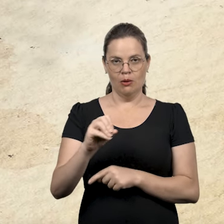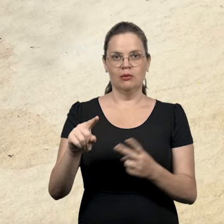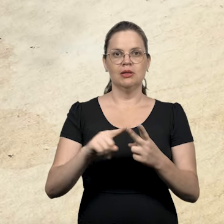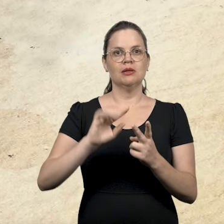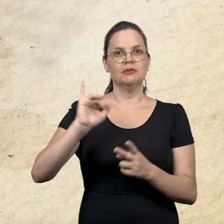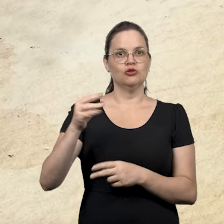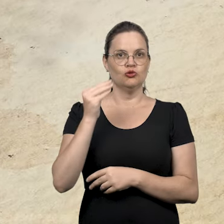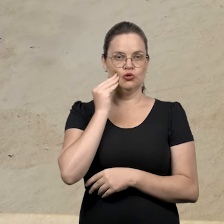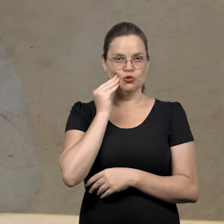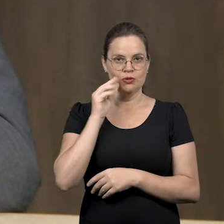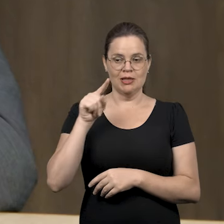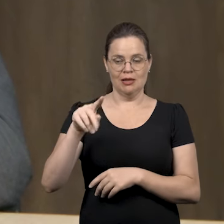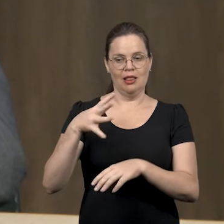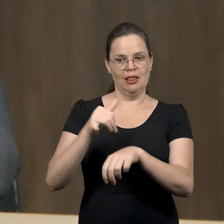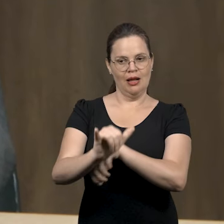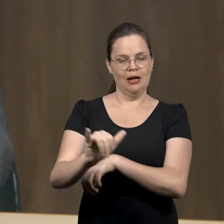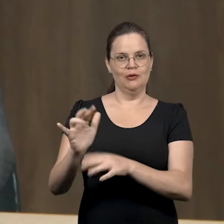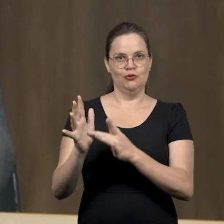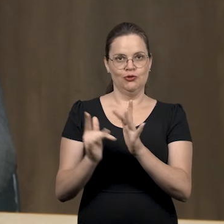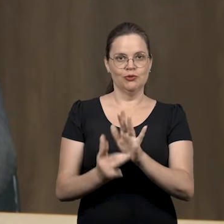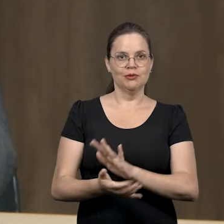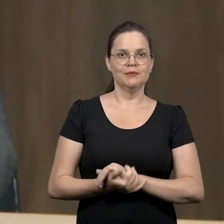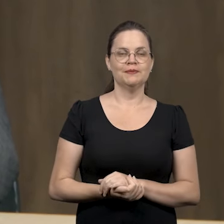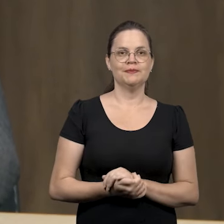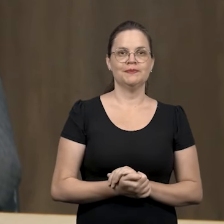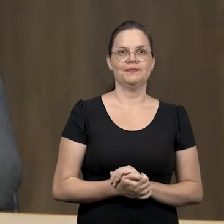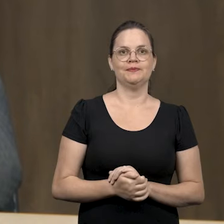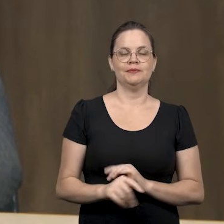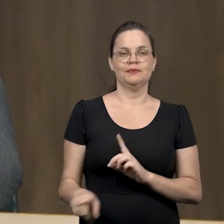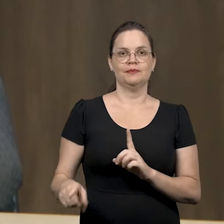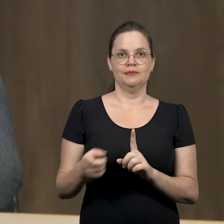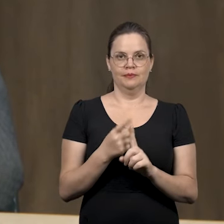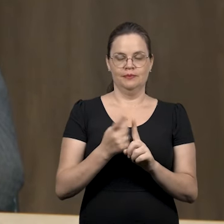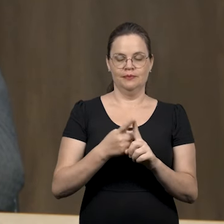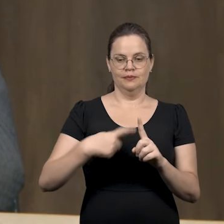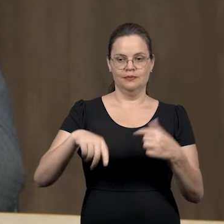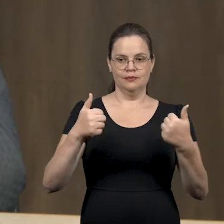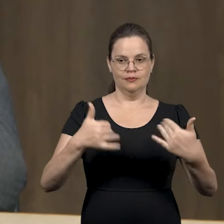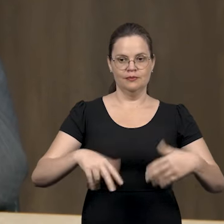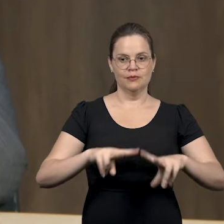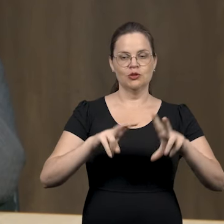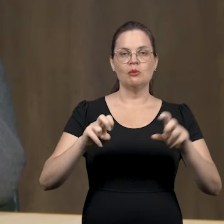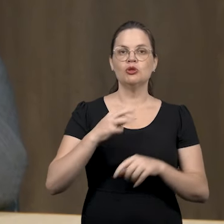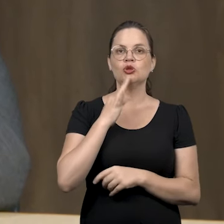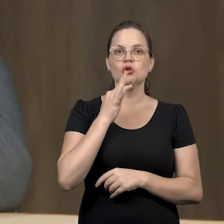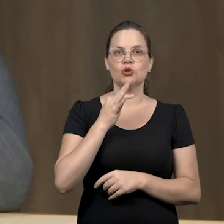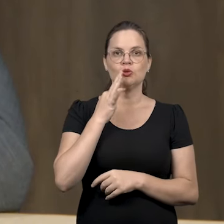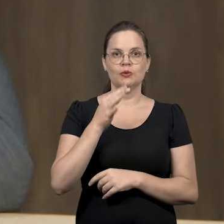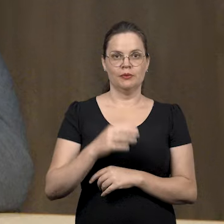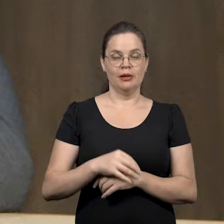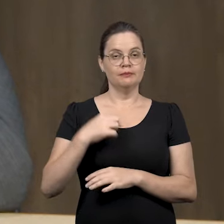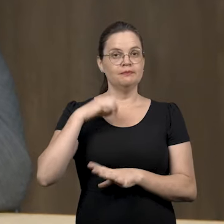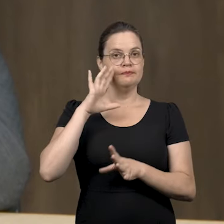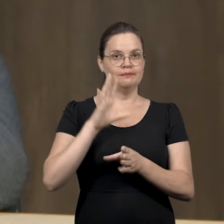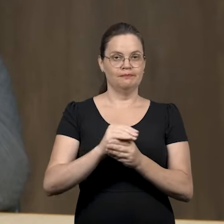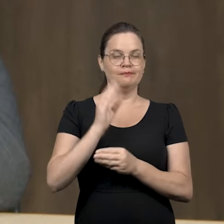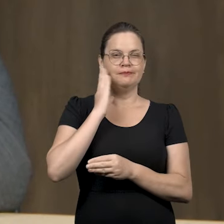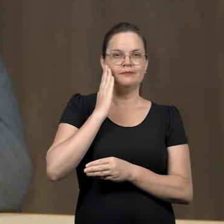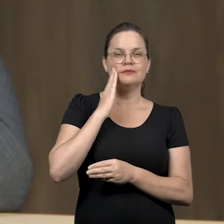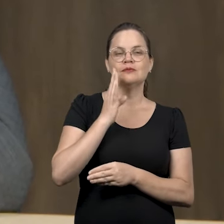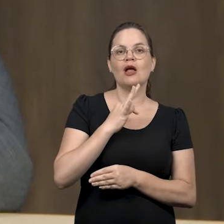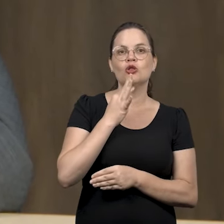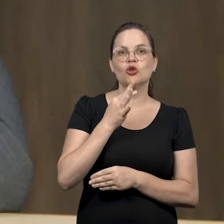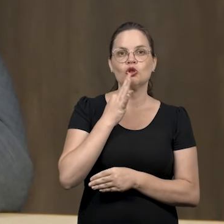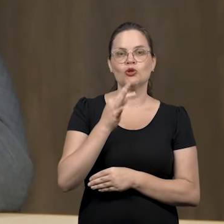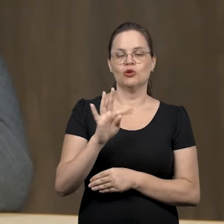que o entregou. Primeiramente, nós vamos aqui abordar sobre Tomé, e nós entendemos até mesmo que